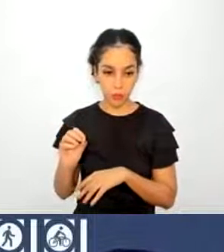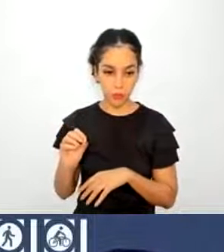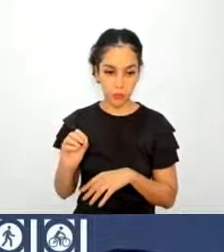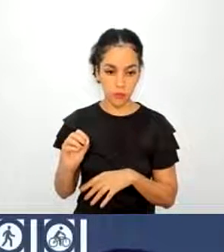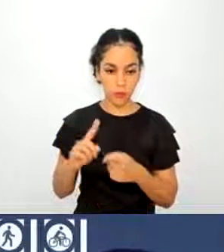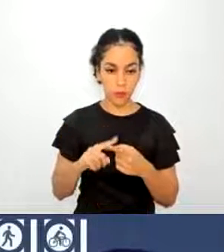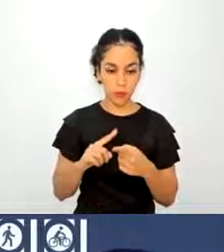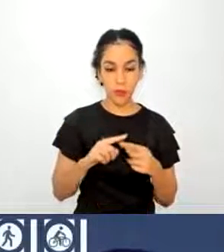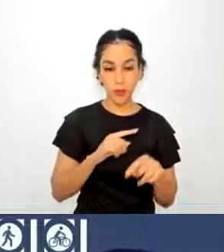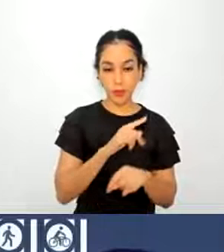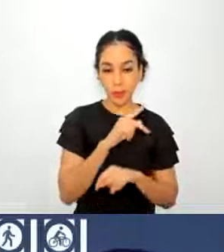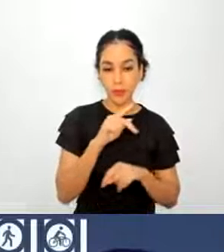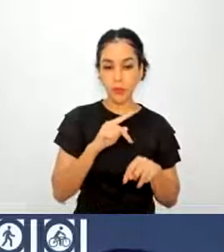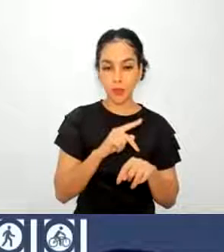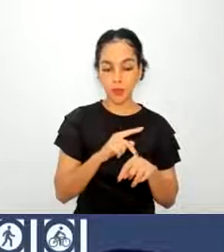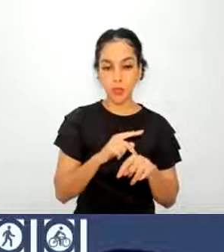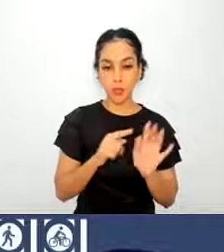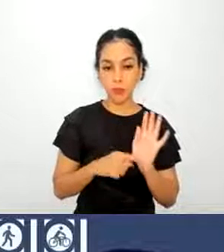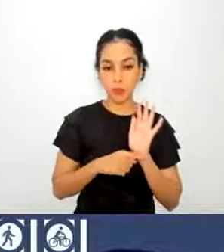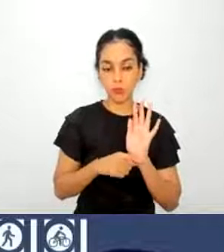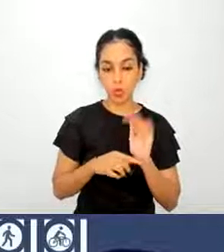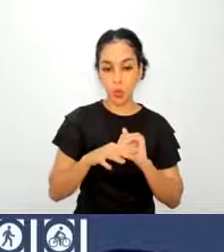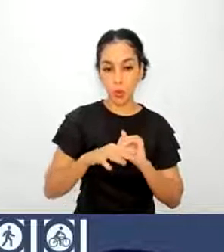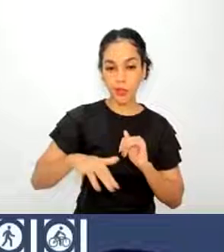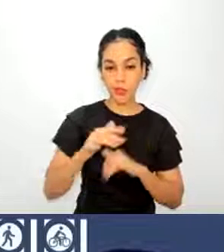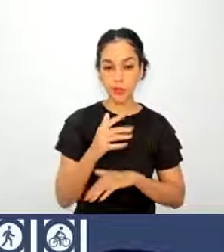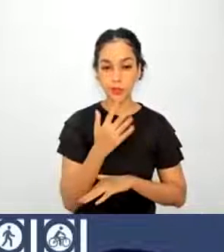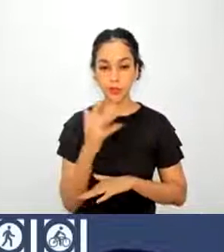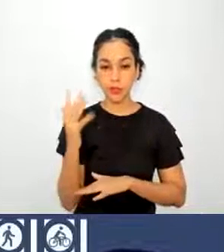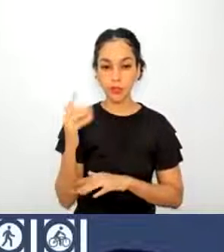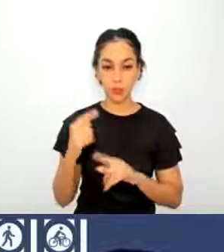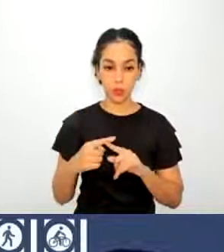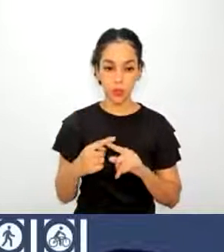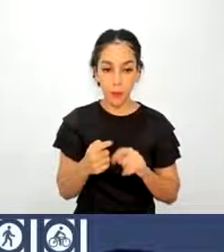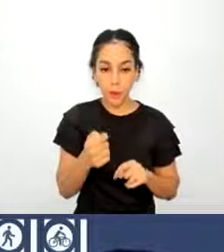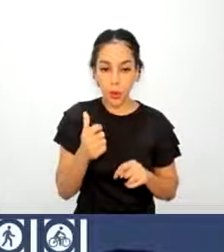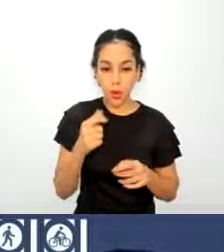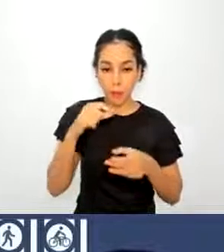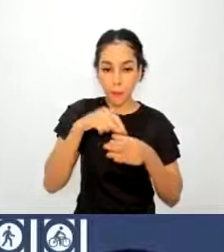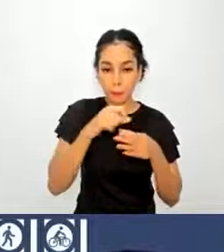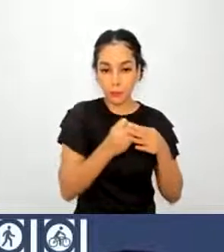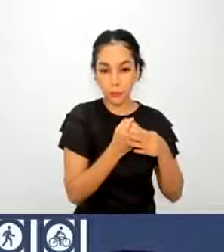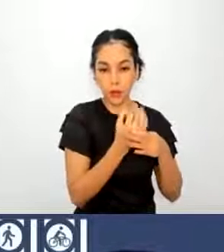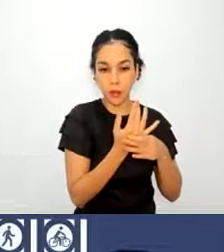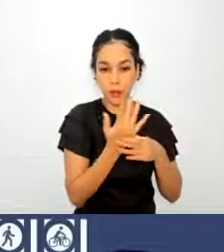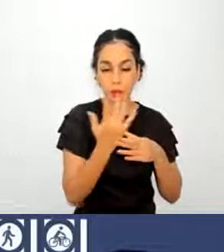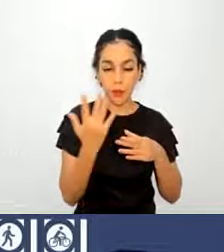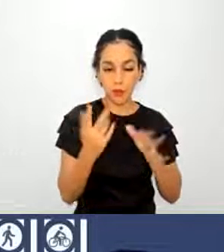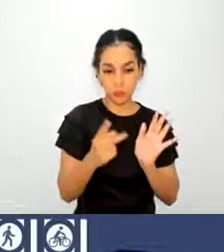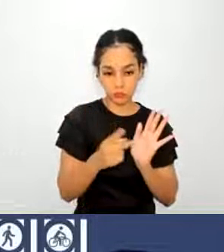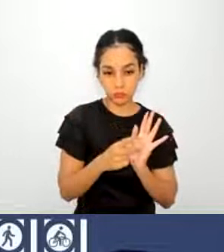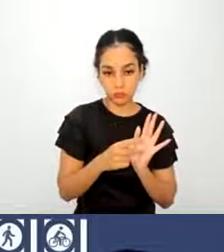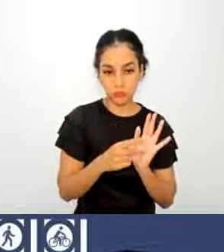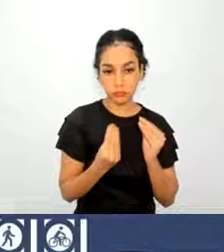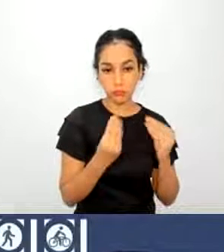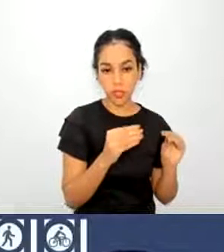plazas para contribuir com as áreas verdes, porque poucas plantas foram realmente implantadas, né?